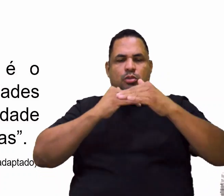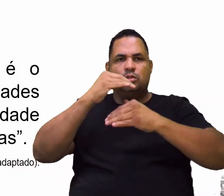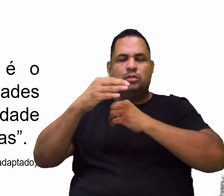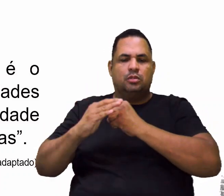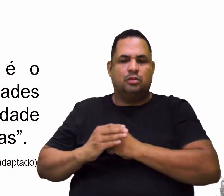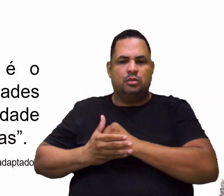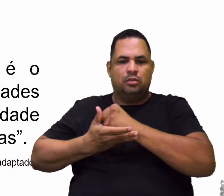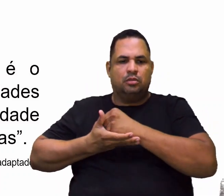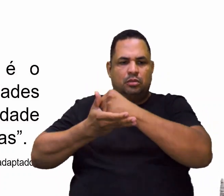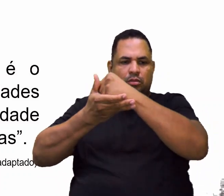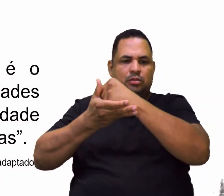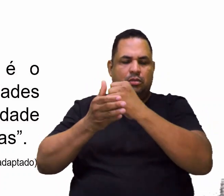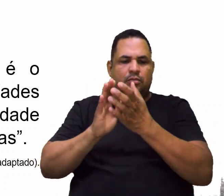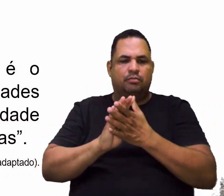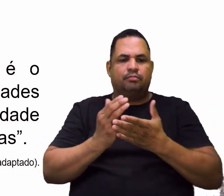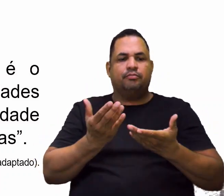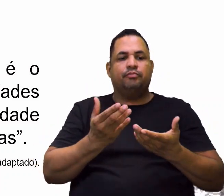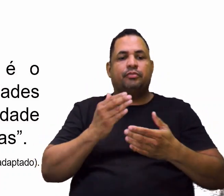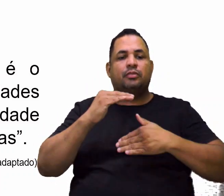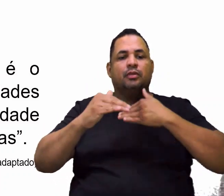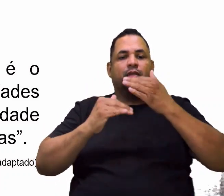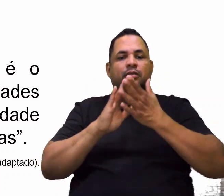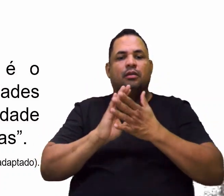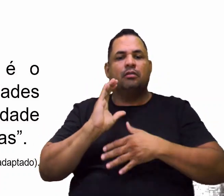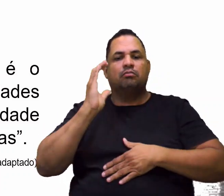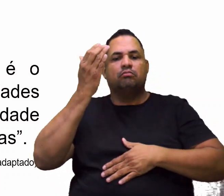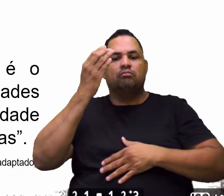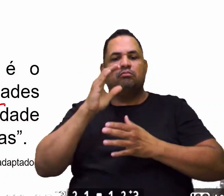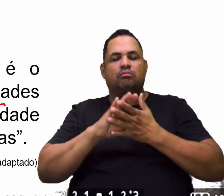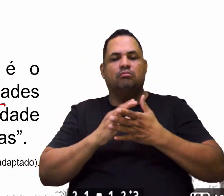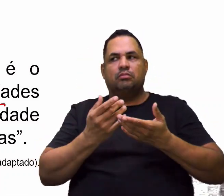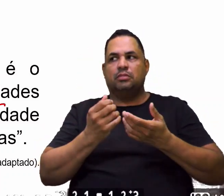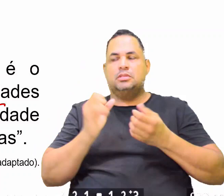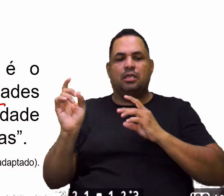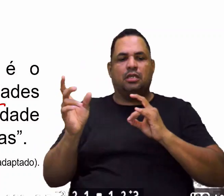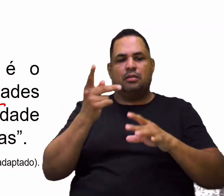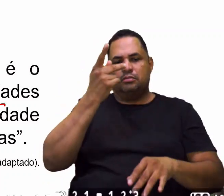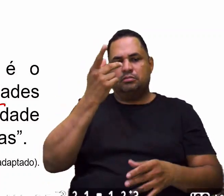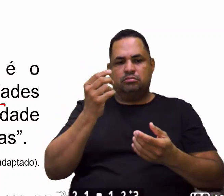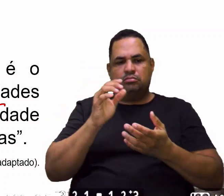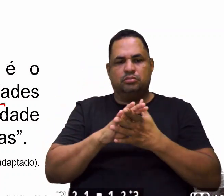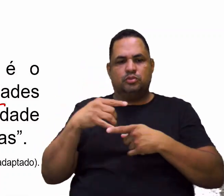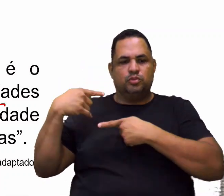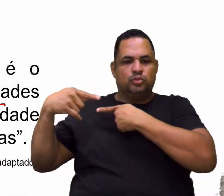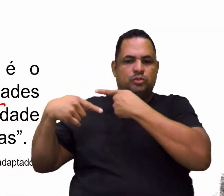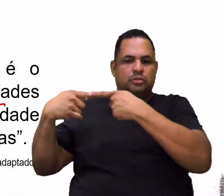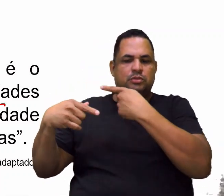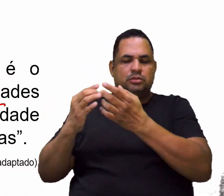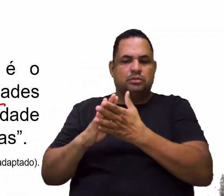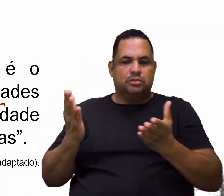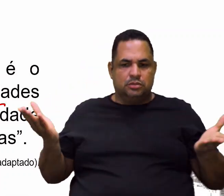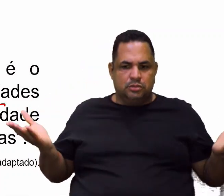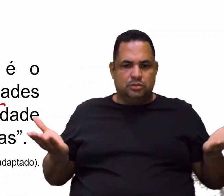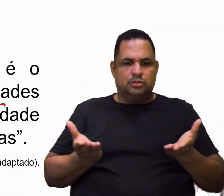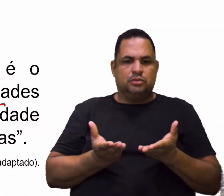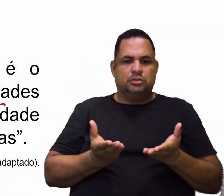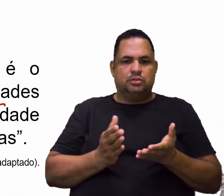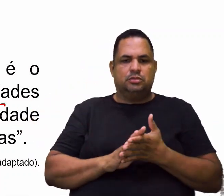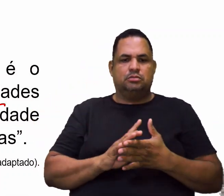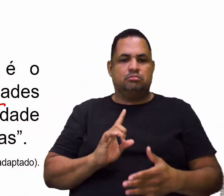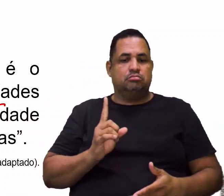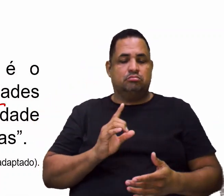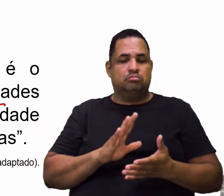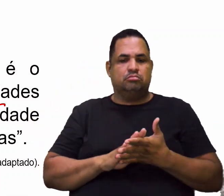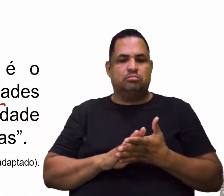o desenvolvimento sustentável é o desenvolvimento capaz de suprir as necessidades da geração atual, sem